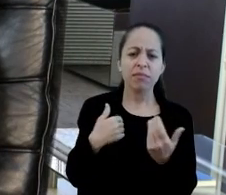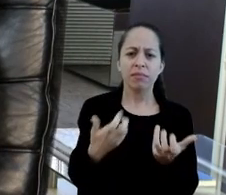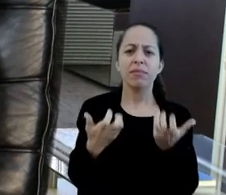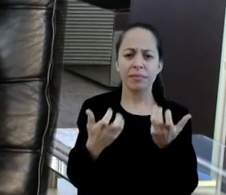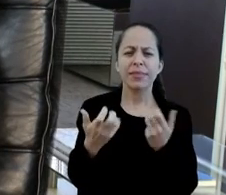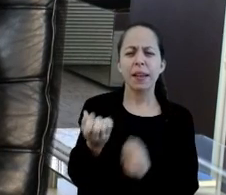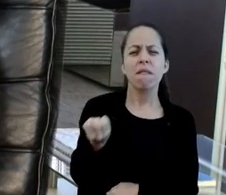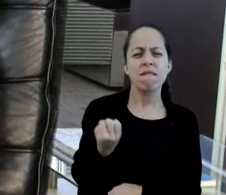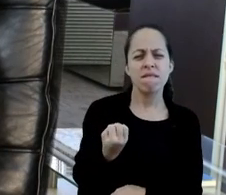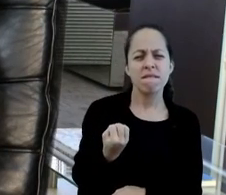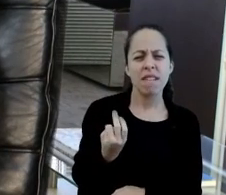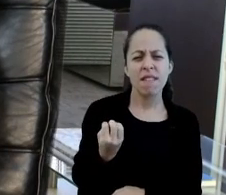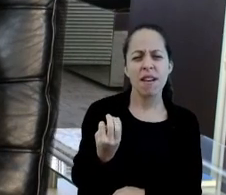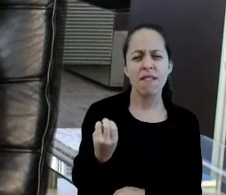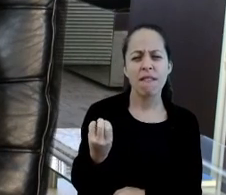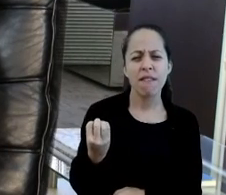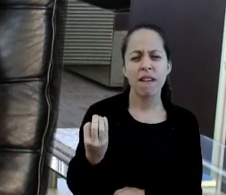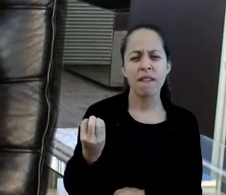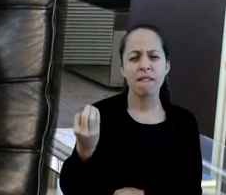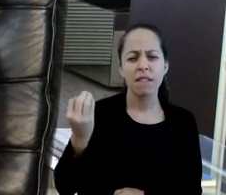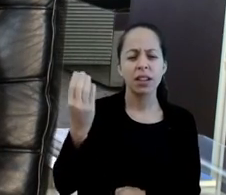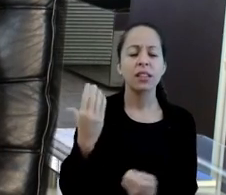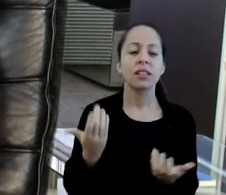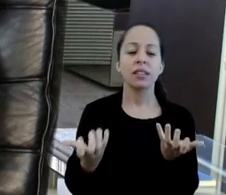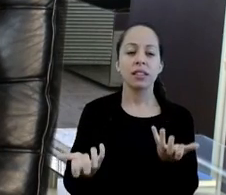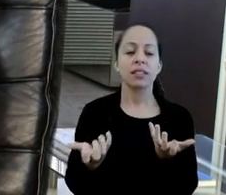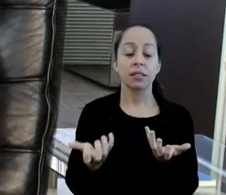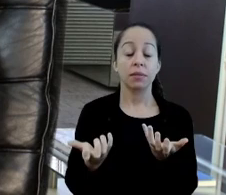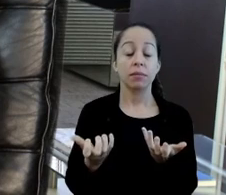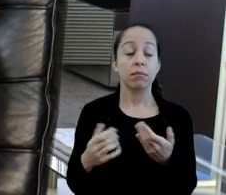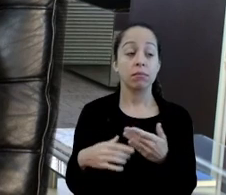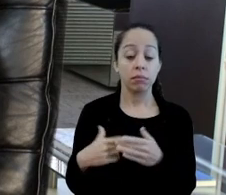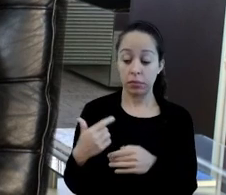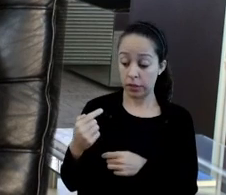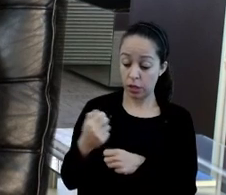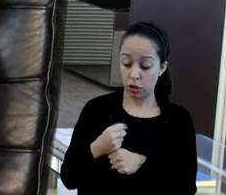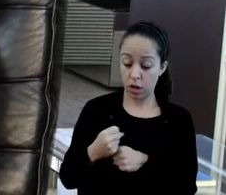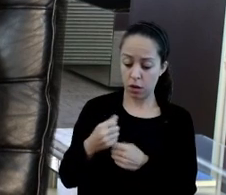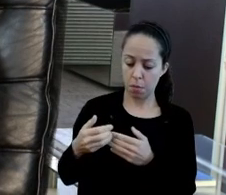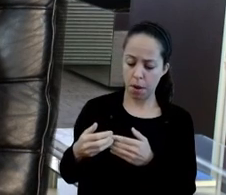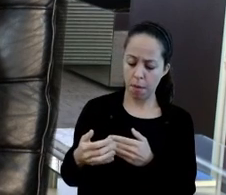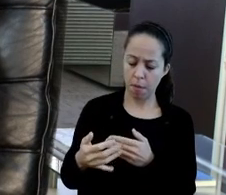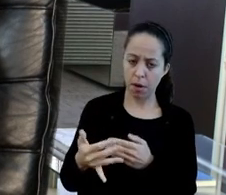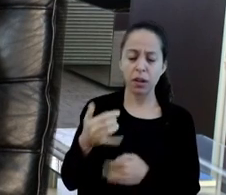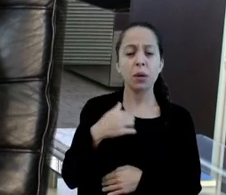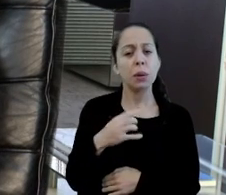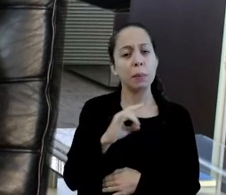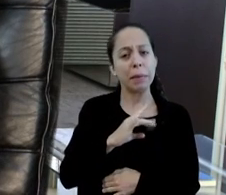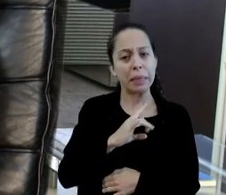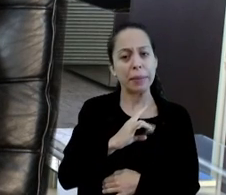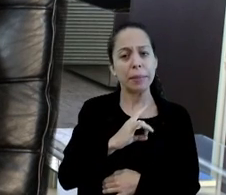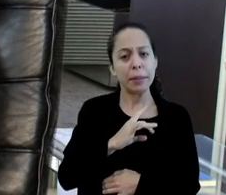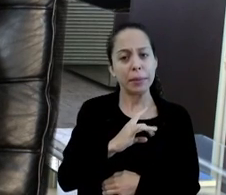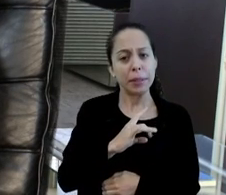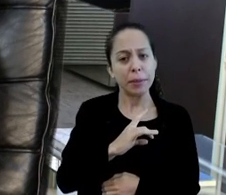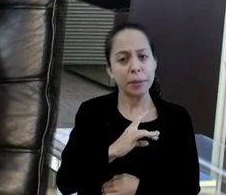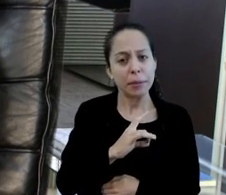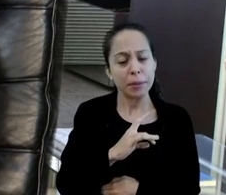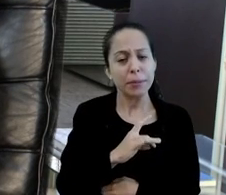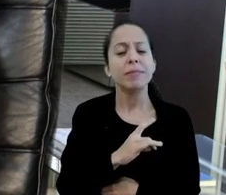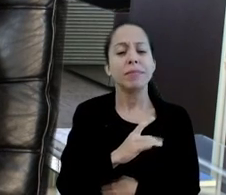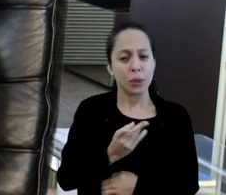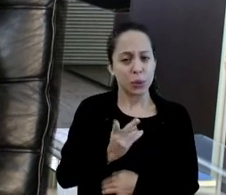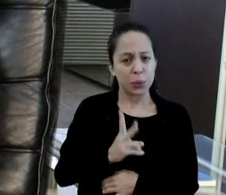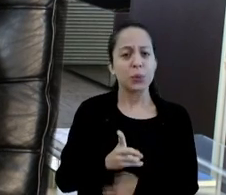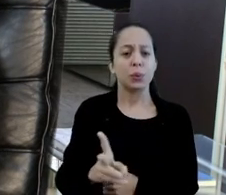aí demorou 7 anos e o medo continuou, porque Cuba foi um pouquinho assustador para mim.